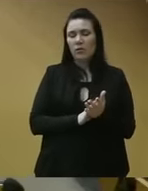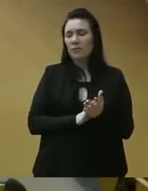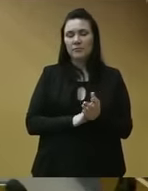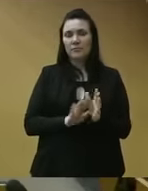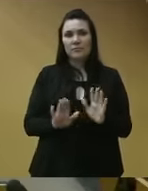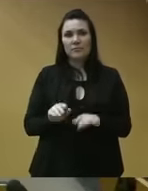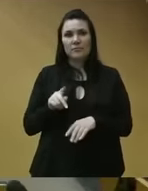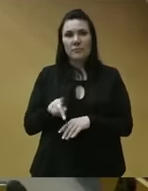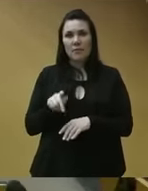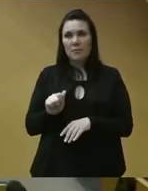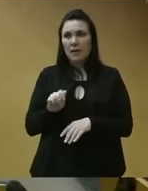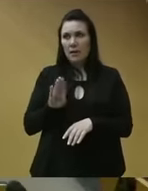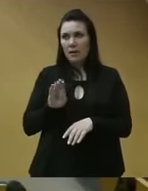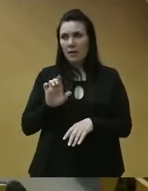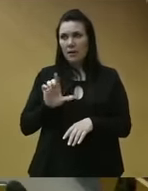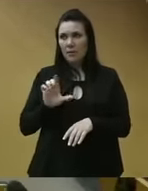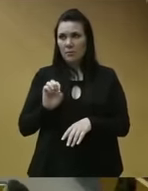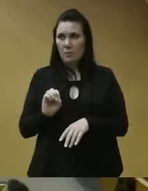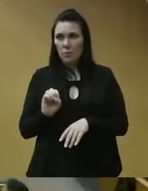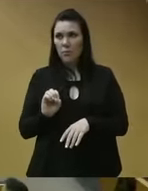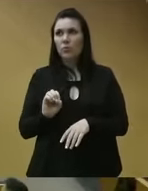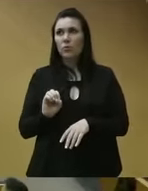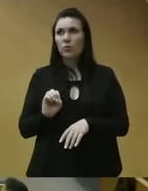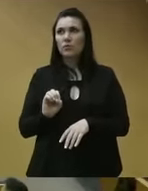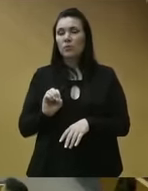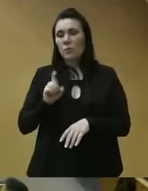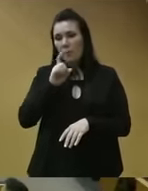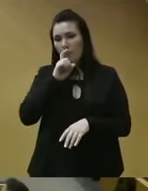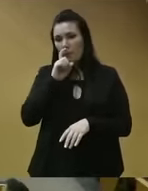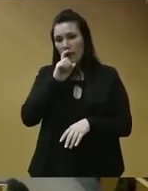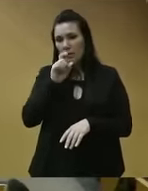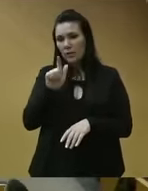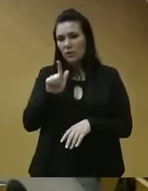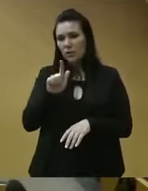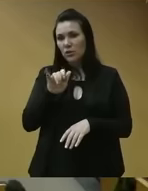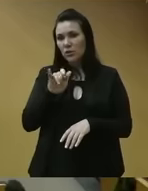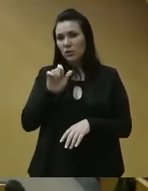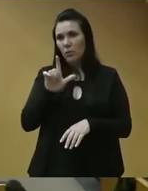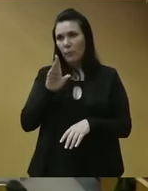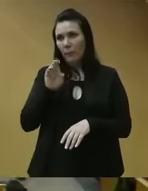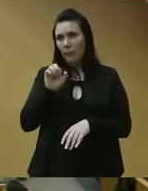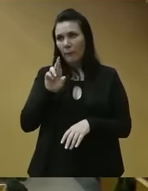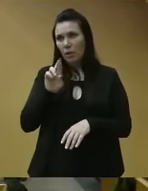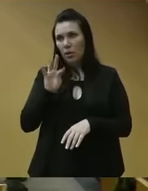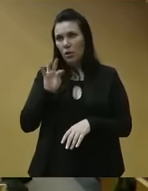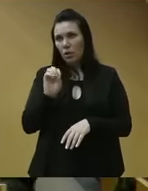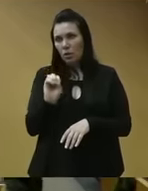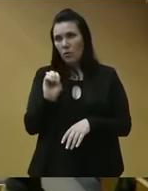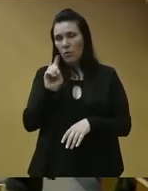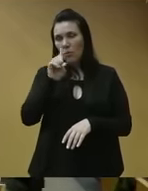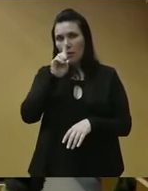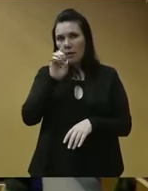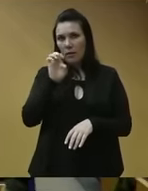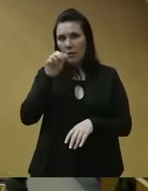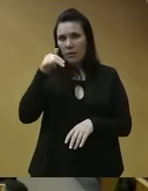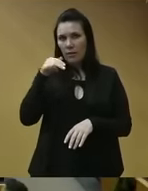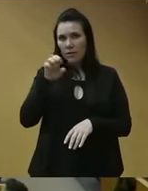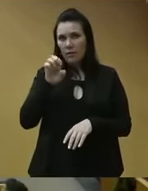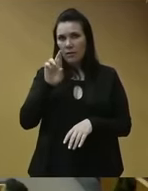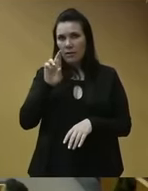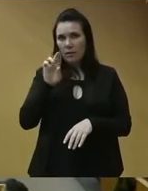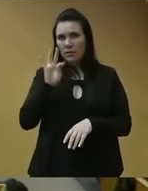Pablo Dias Esteves, filho de Gilberto Castro Esteves e Ernestina Beatriz de Barros